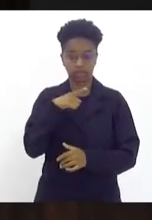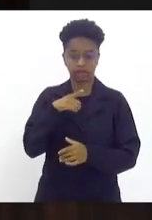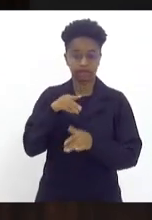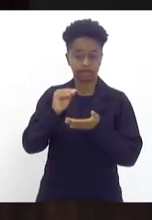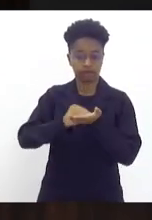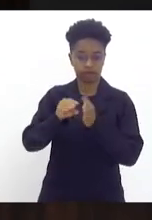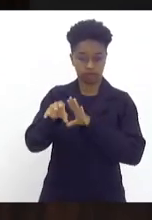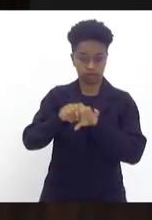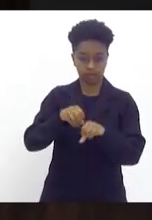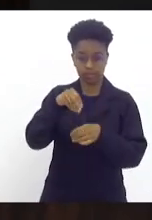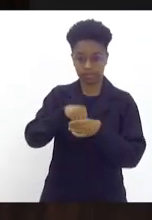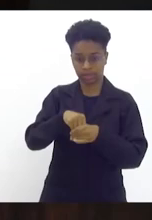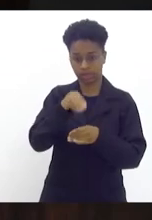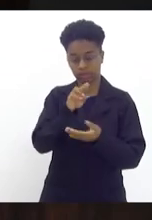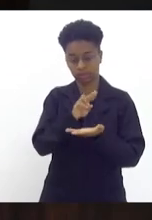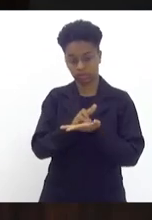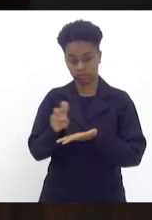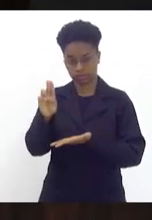das universidades?